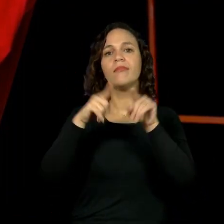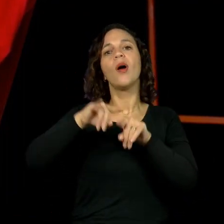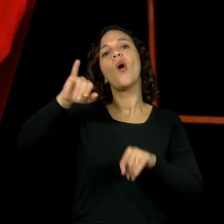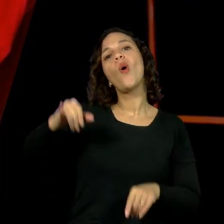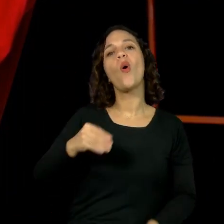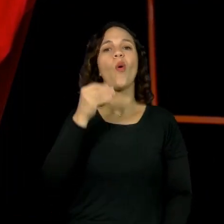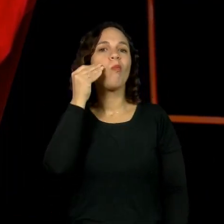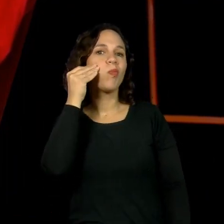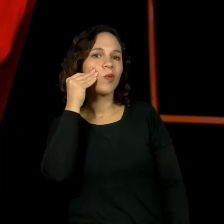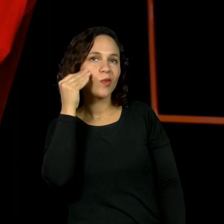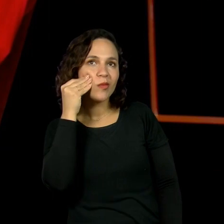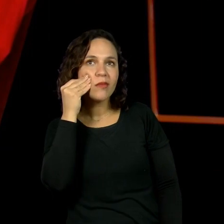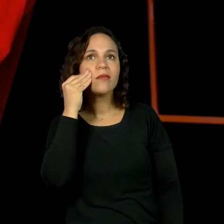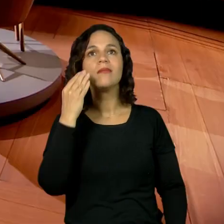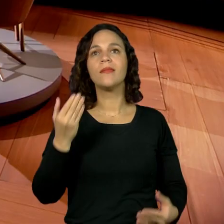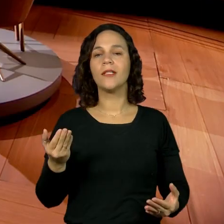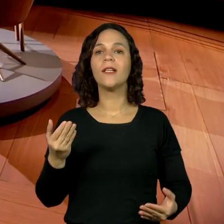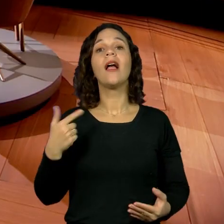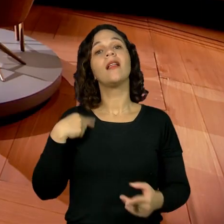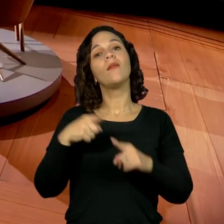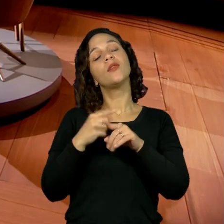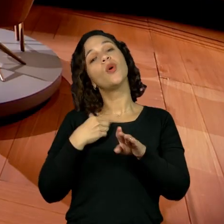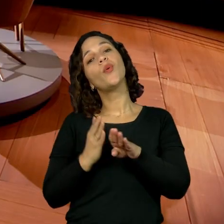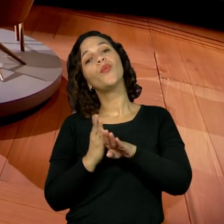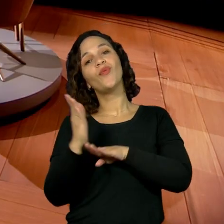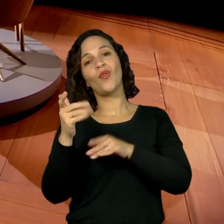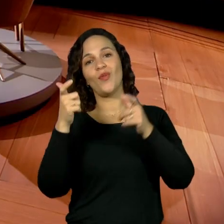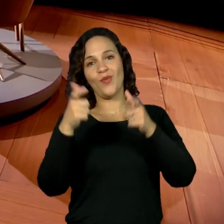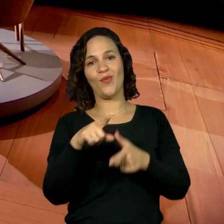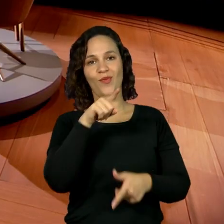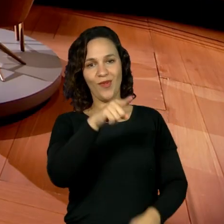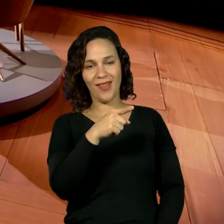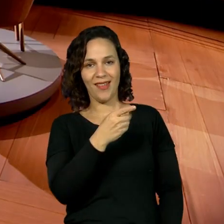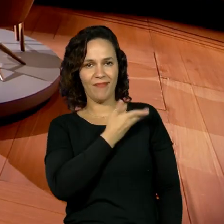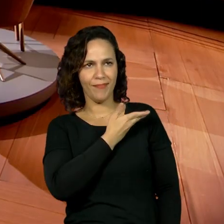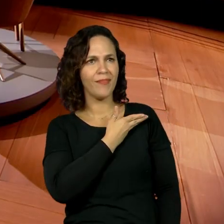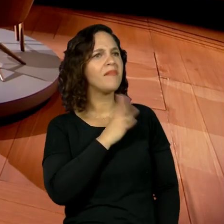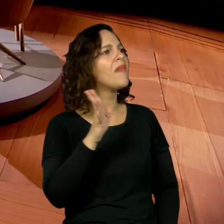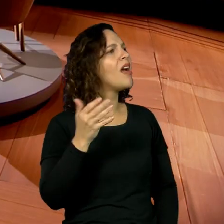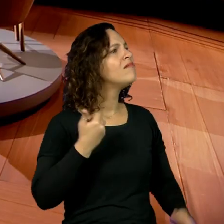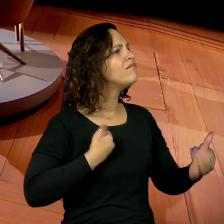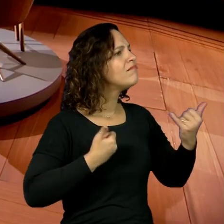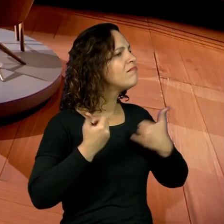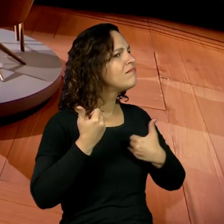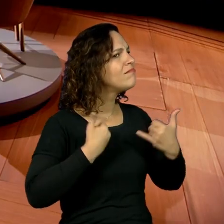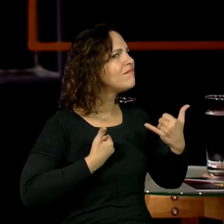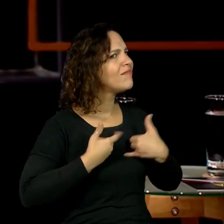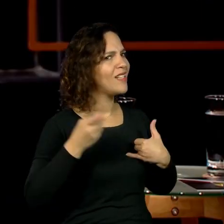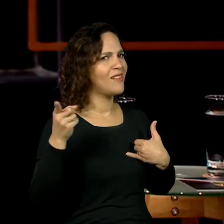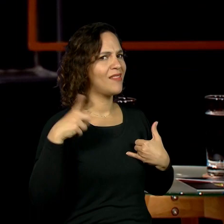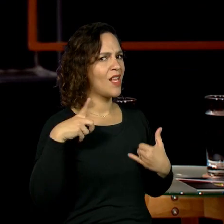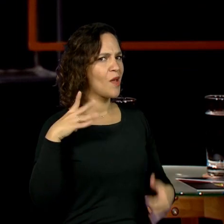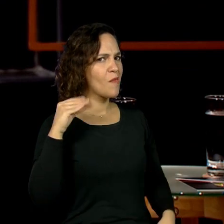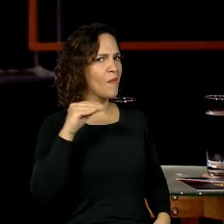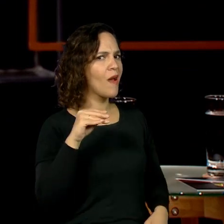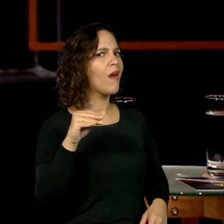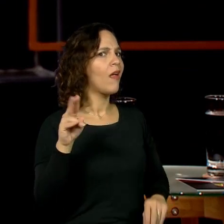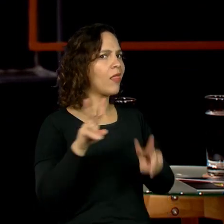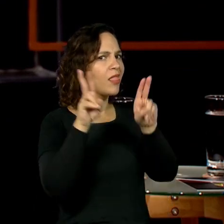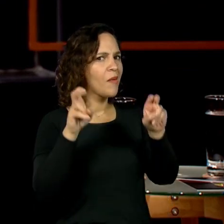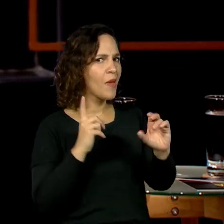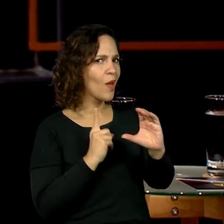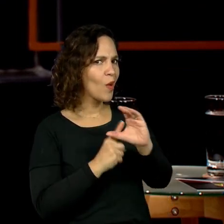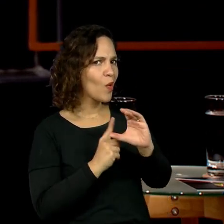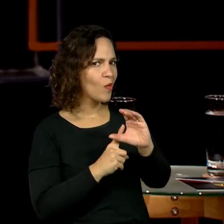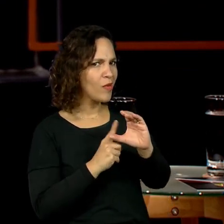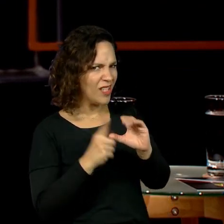oportunidades, como essa que eu ir para o Canal dos Suez. Agora, um passarinho me falou que você teve um problema com um comentário que você fez sobre o comunismo com alguém,